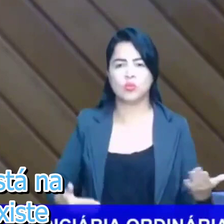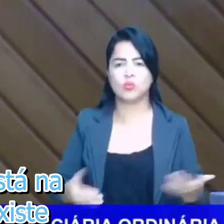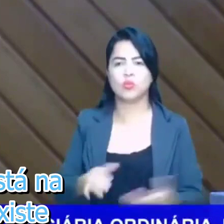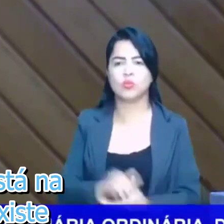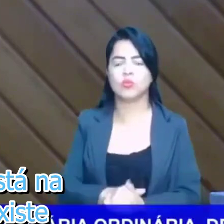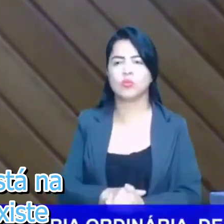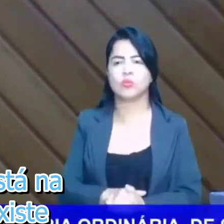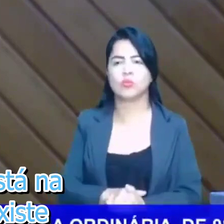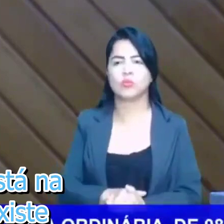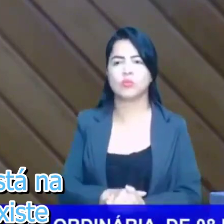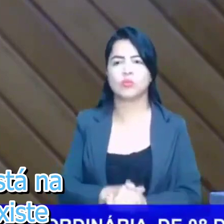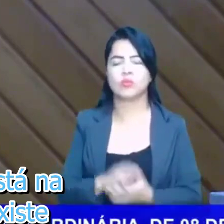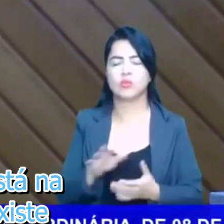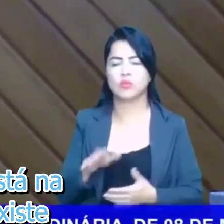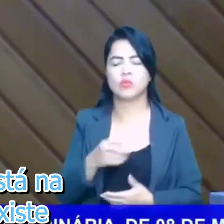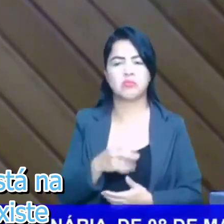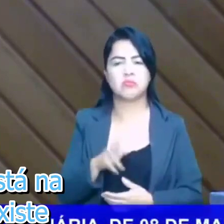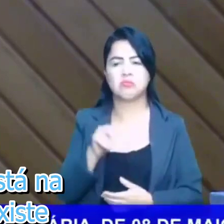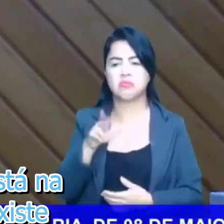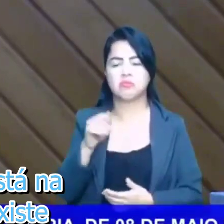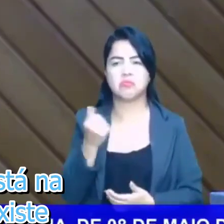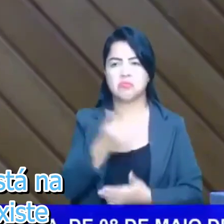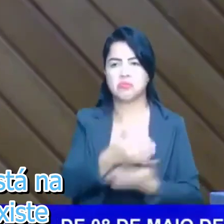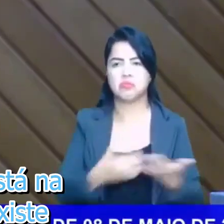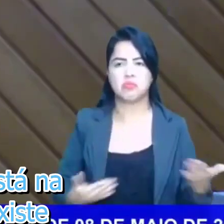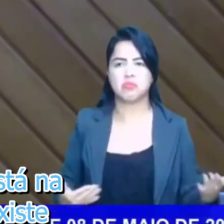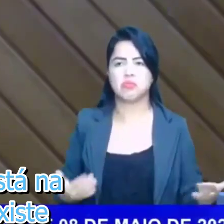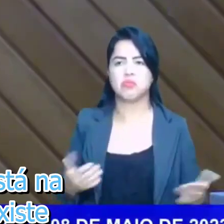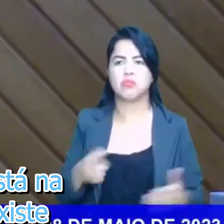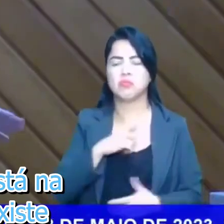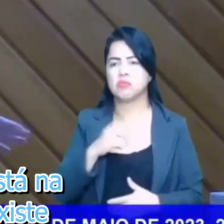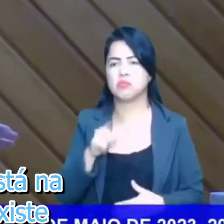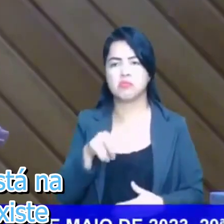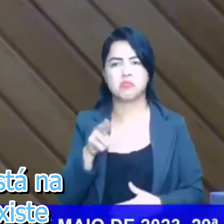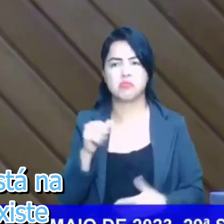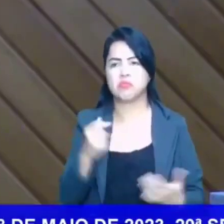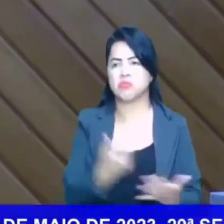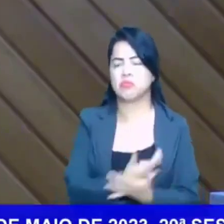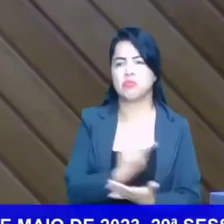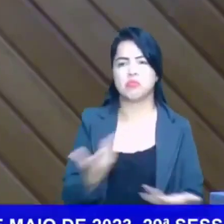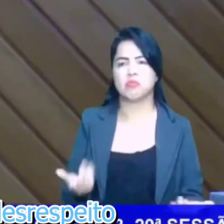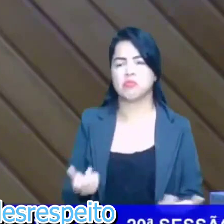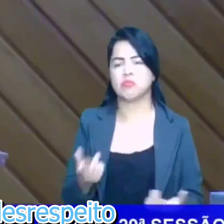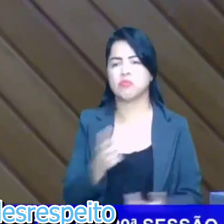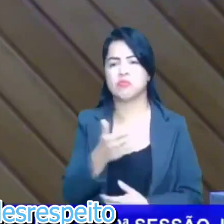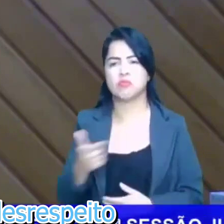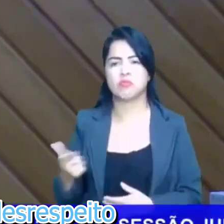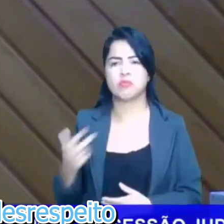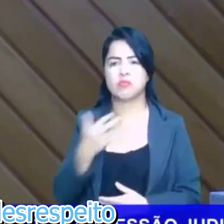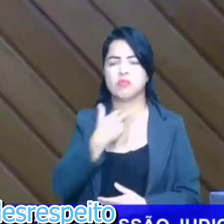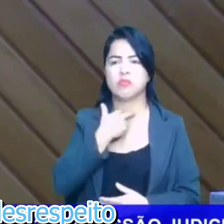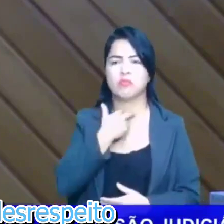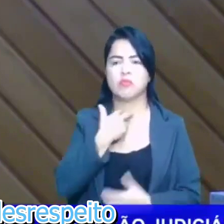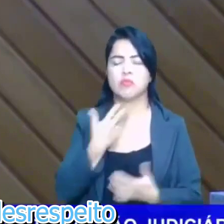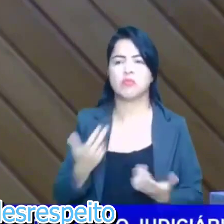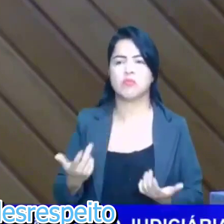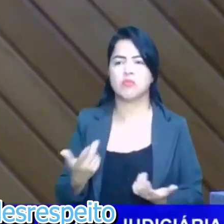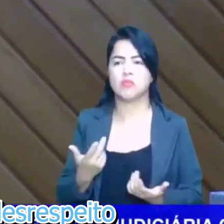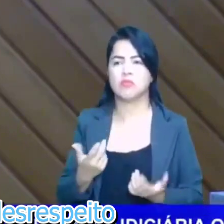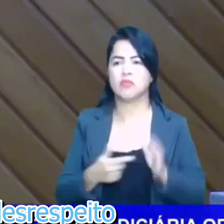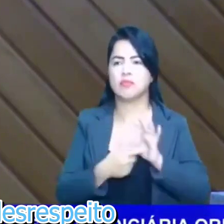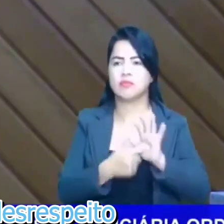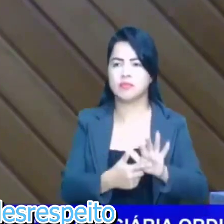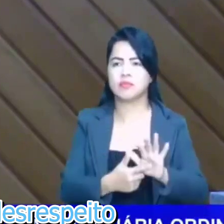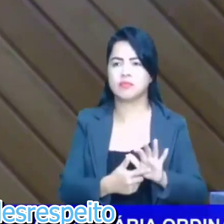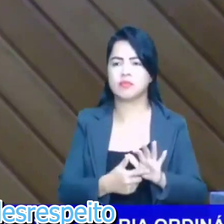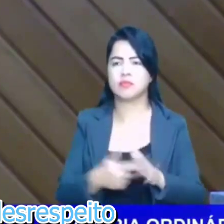Então, não está na prestação de contas, e então não aconteceu, não existe, e não pode ser atribuída